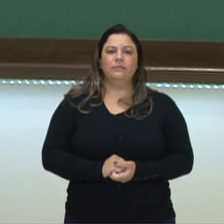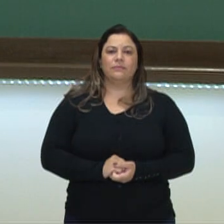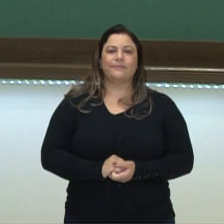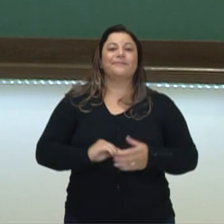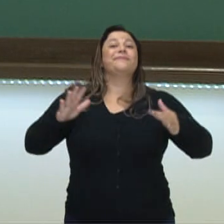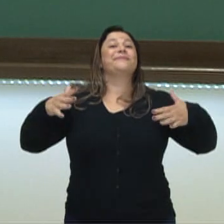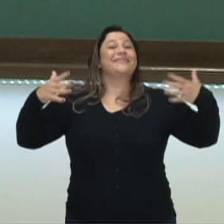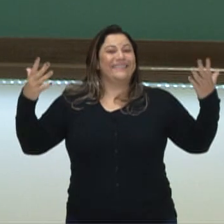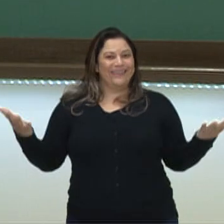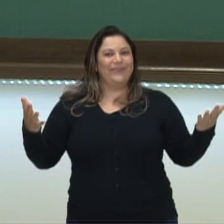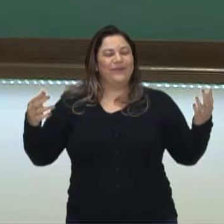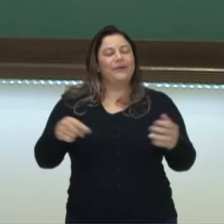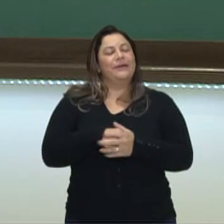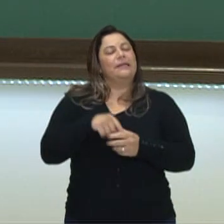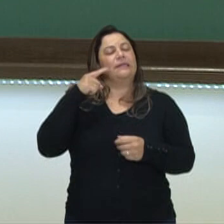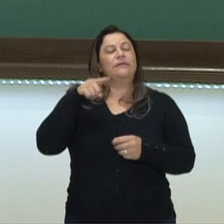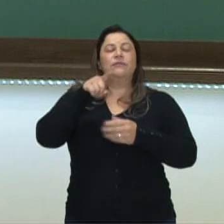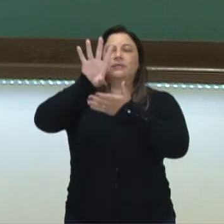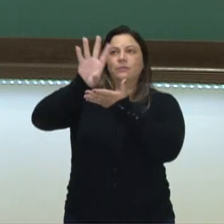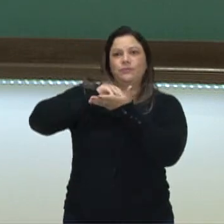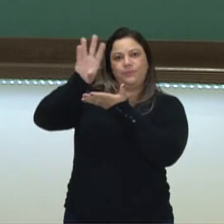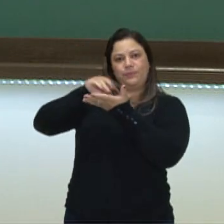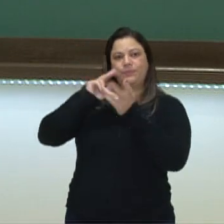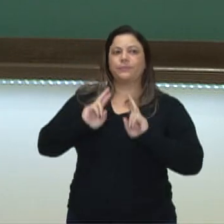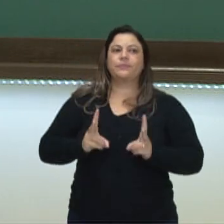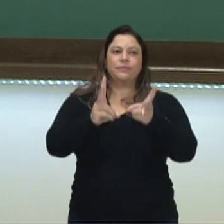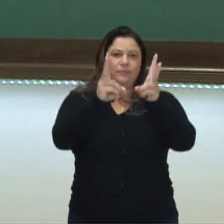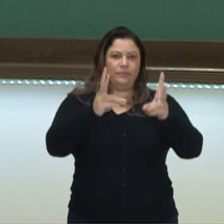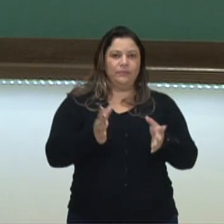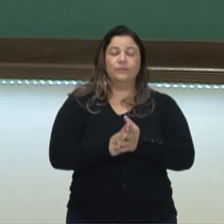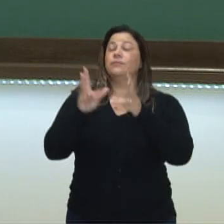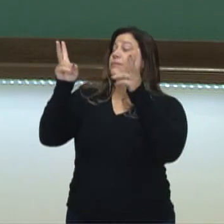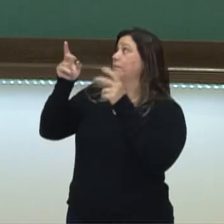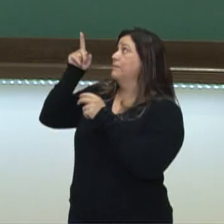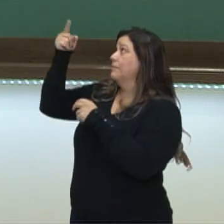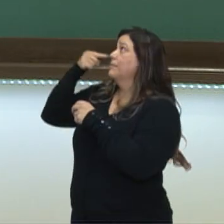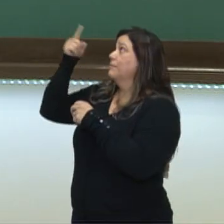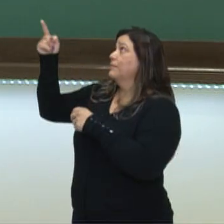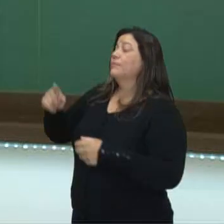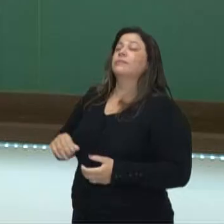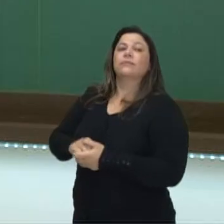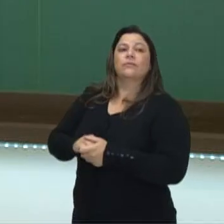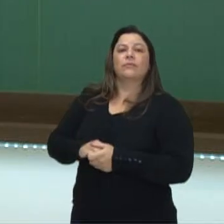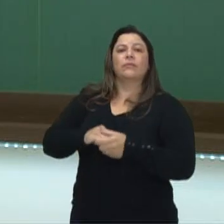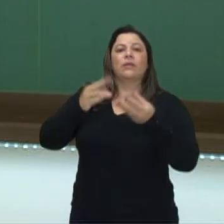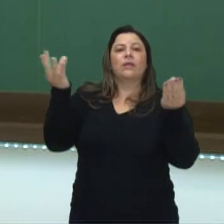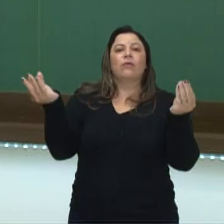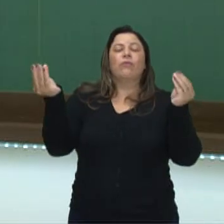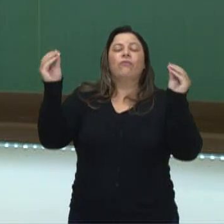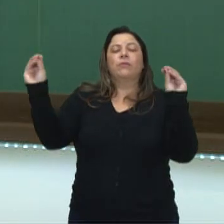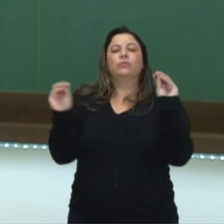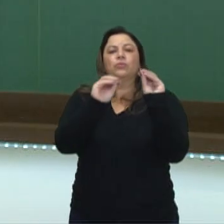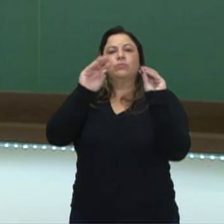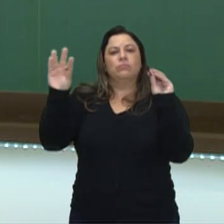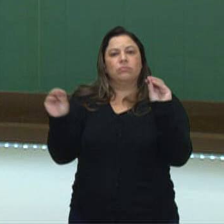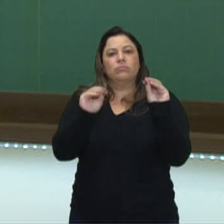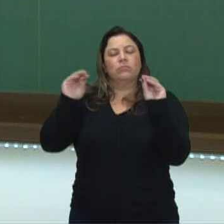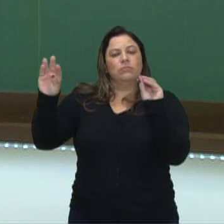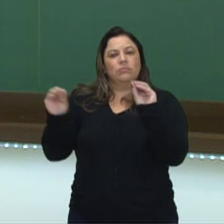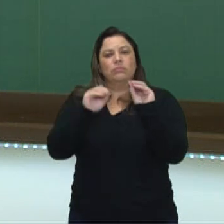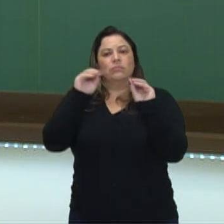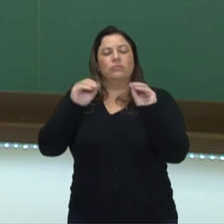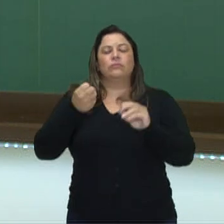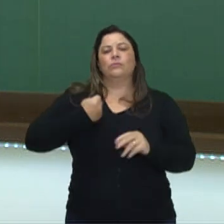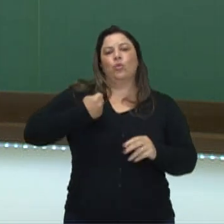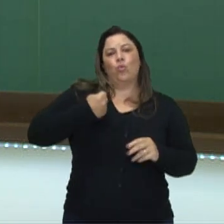Agora que você já notou o que eu pedi, vamos continuando. Olha só, vamos completar esse quadro com números quadrados perfeitos,